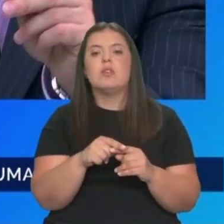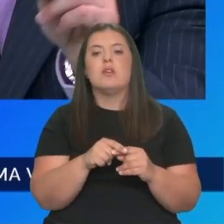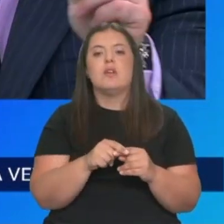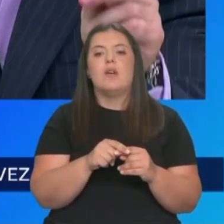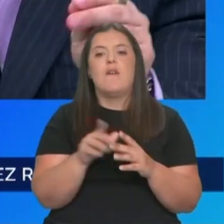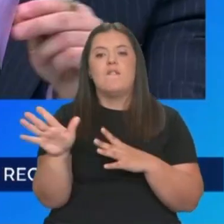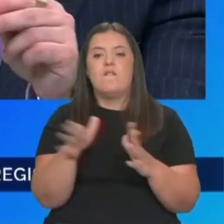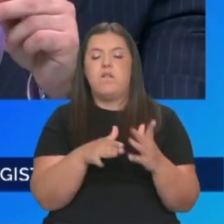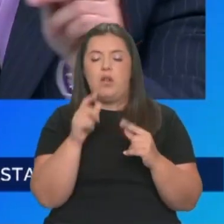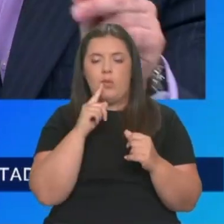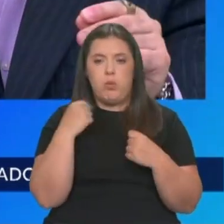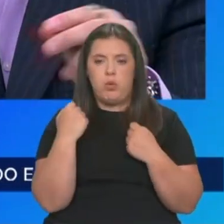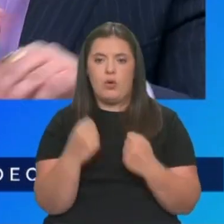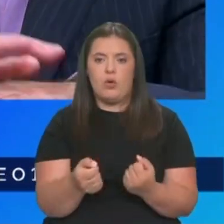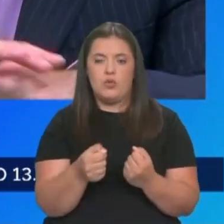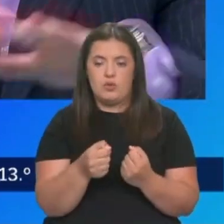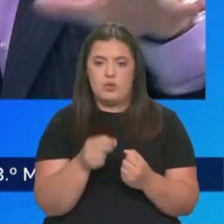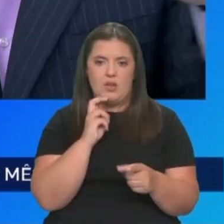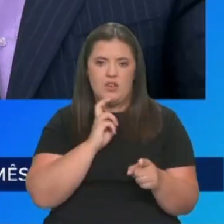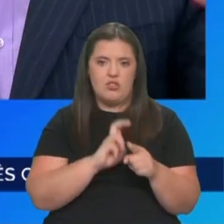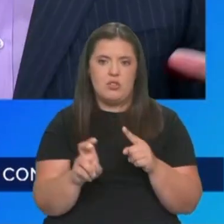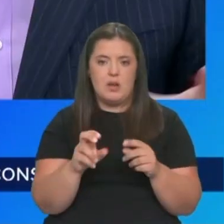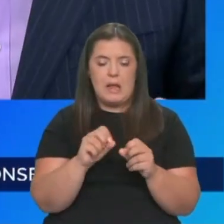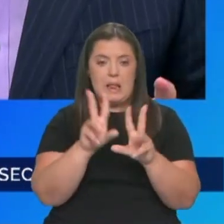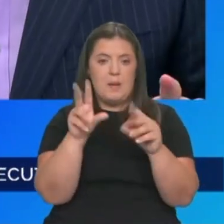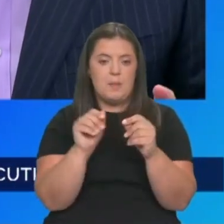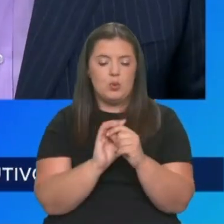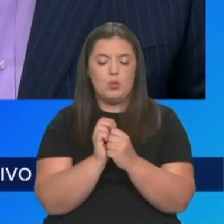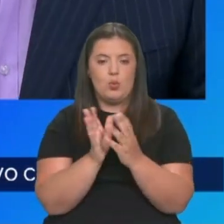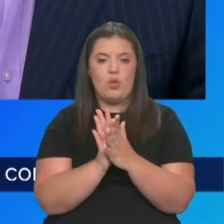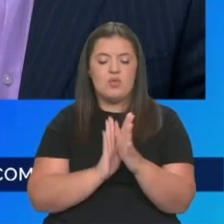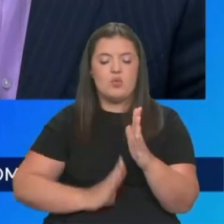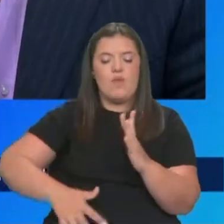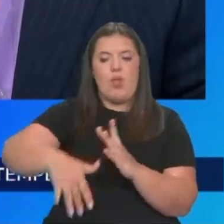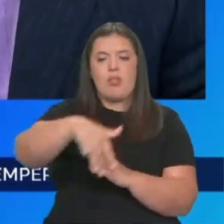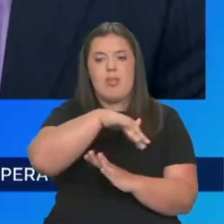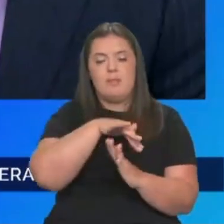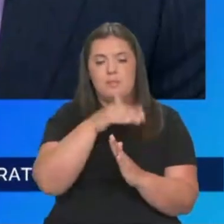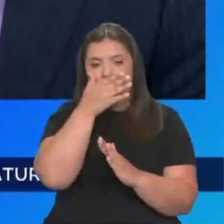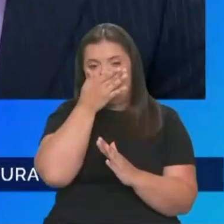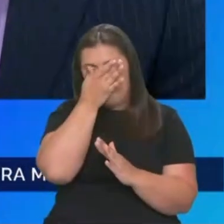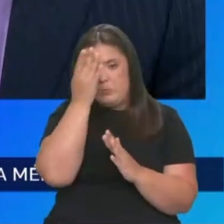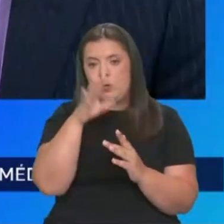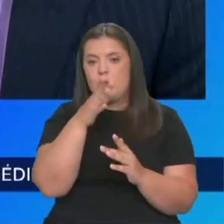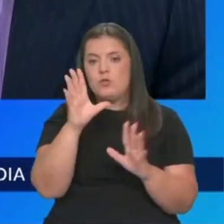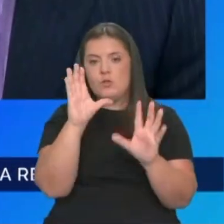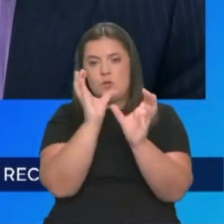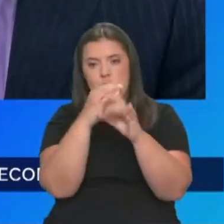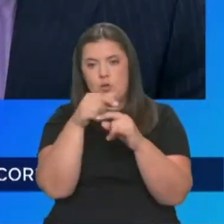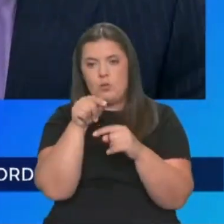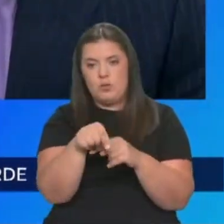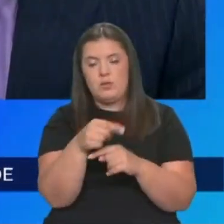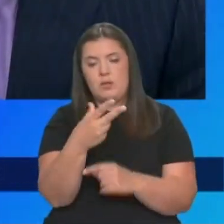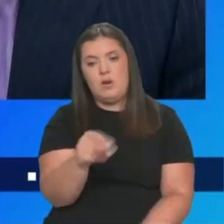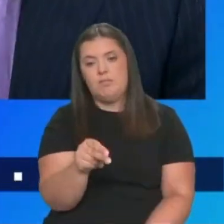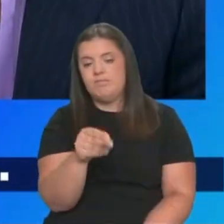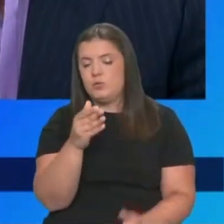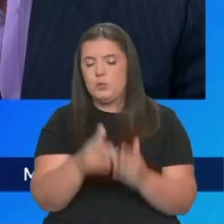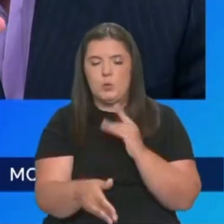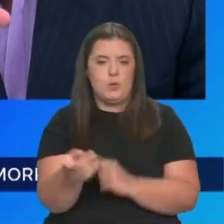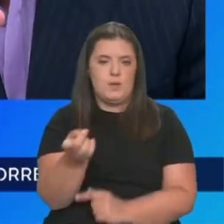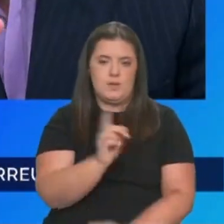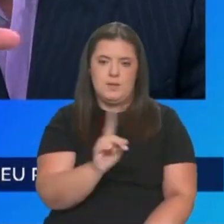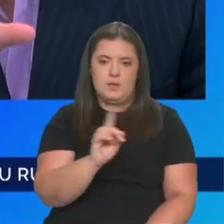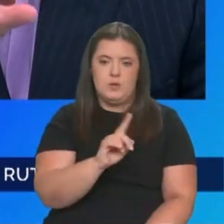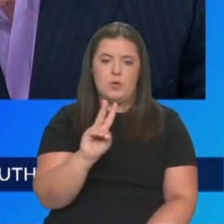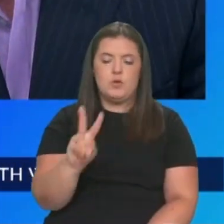vento poderosíssimo, extremamente energético, limpa tudo à sua volta. O que é que nos dizem os telescópios hoje? Não é isso que acontece. Nós